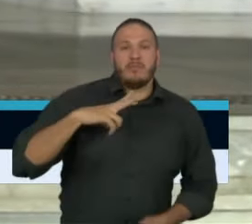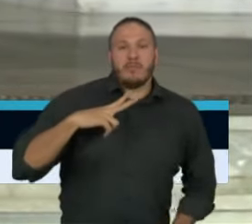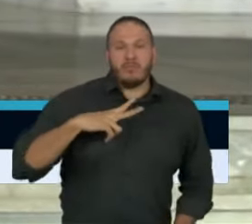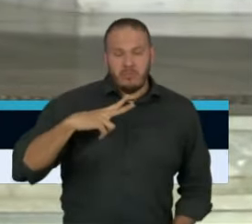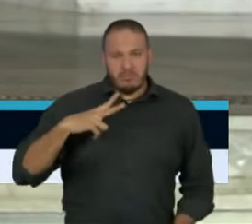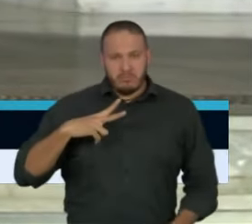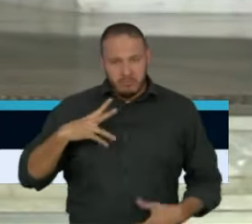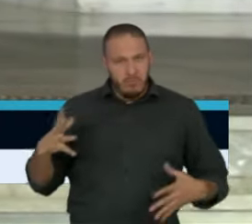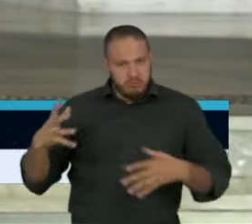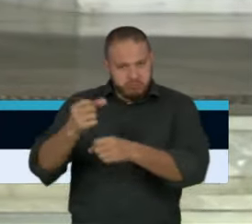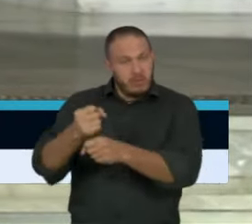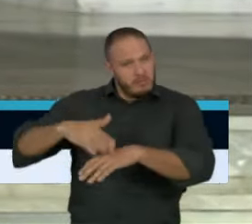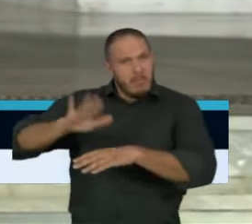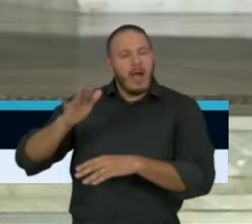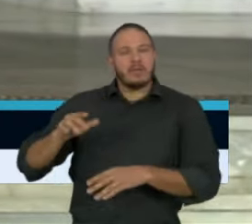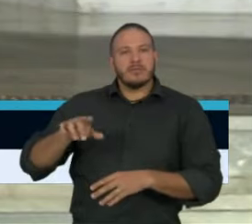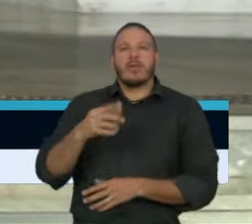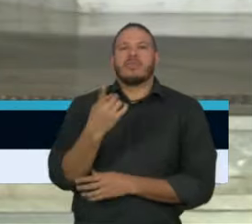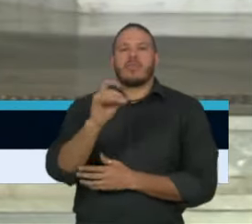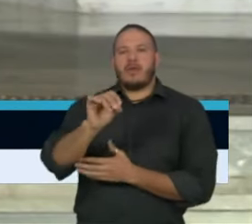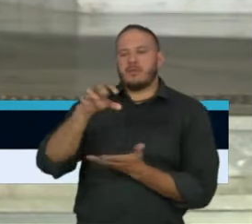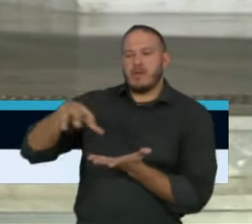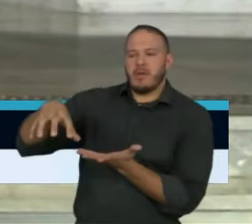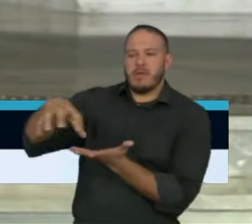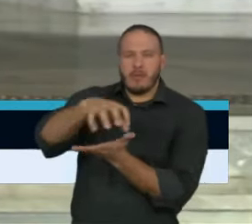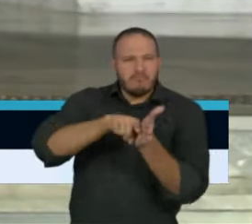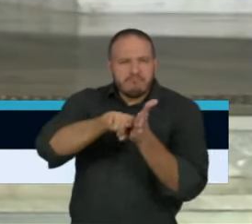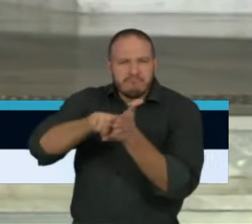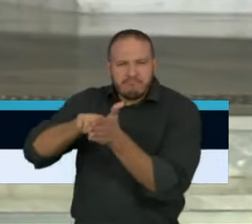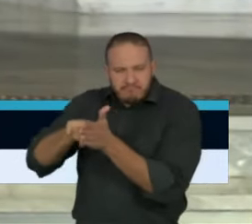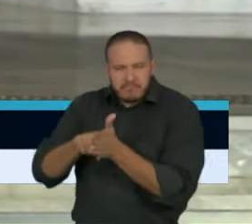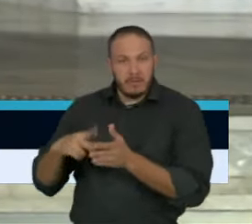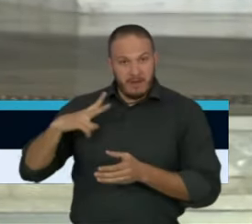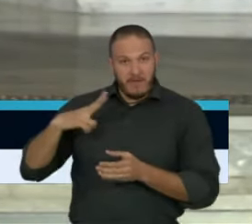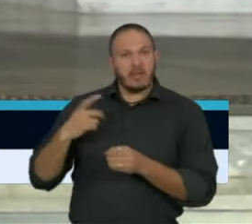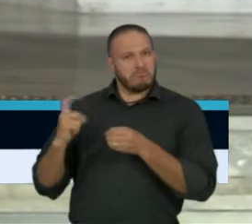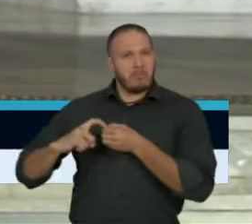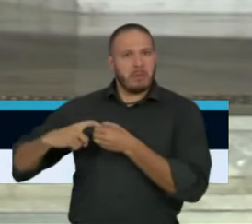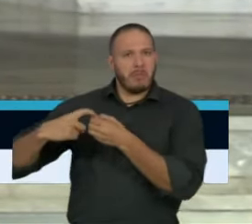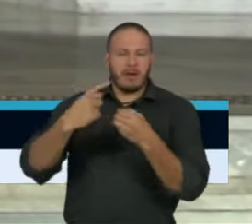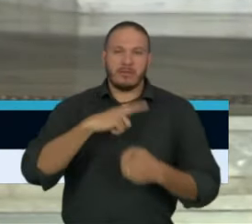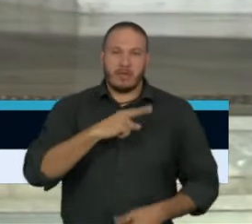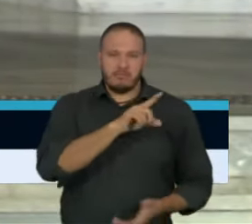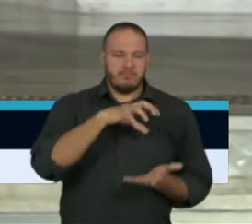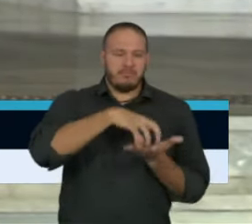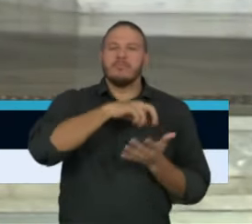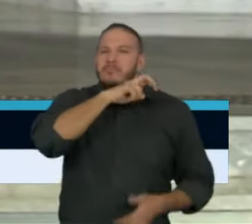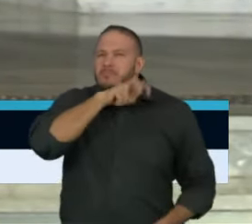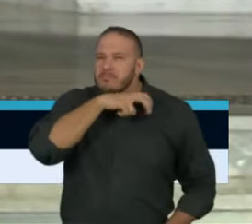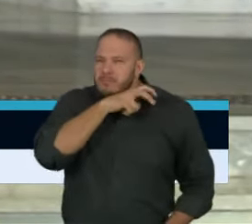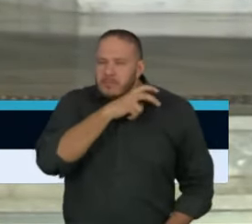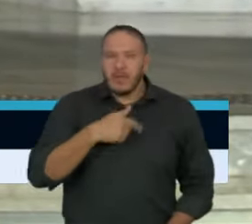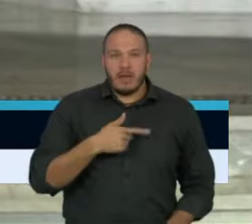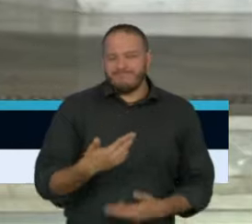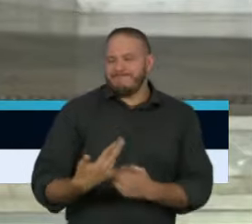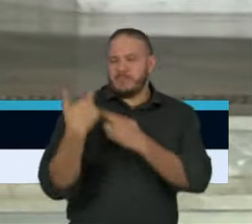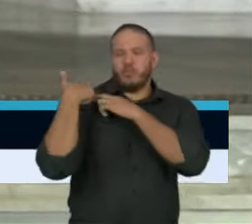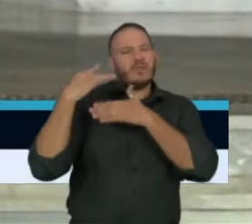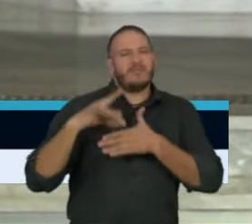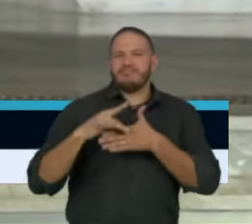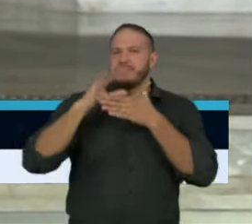mais de 10 laboratórios privados foram credenciados. O Butantan é o coordenador dessa